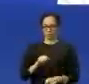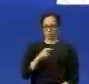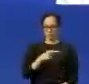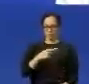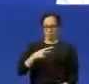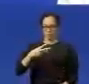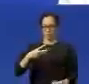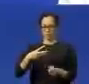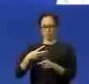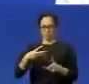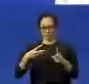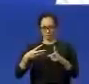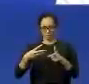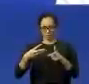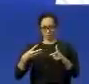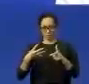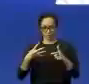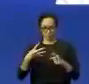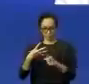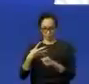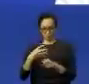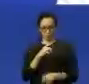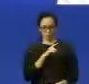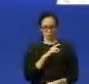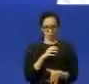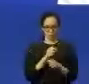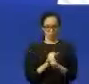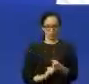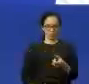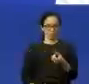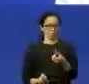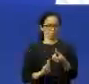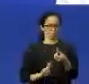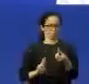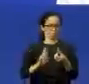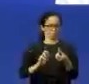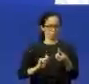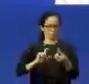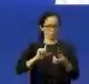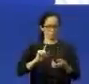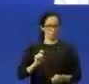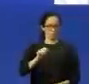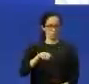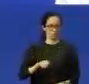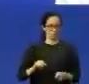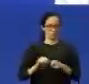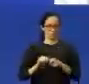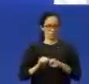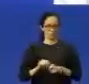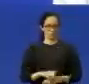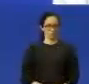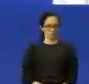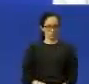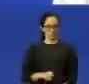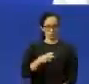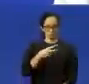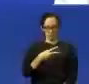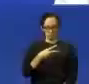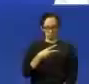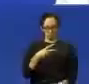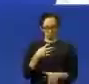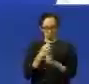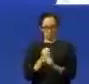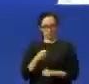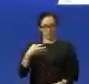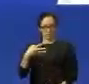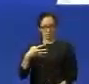diâmetros do círculo maior, mais um diâmetro do menor, né? Então, são 6 R's maiúsculos aí, né? 6 raios de 5 centímetros, mais 2 de 4.